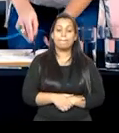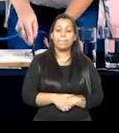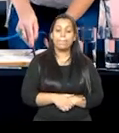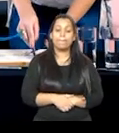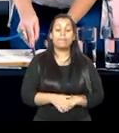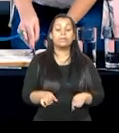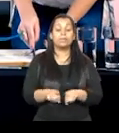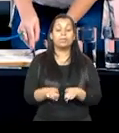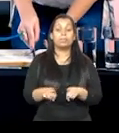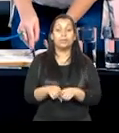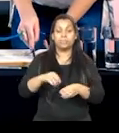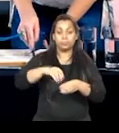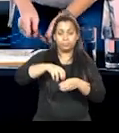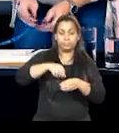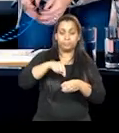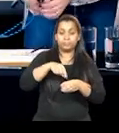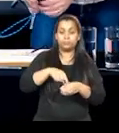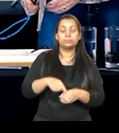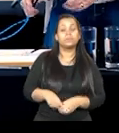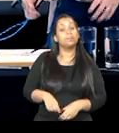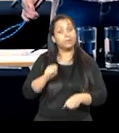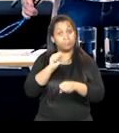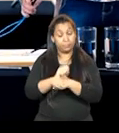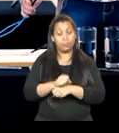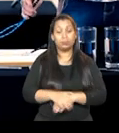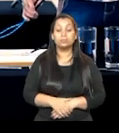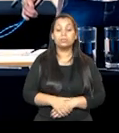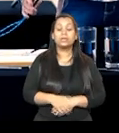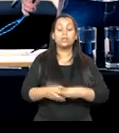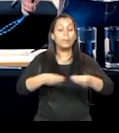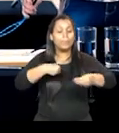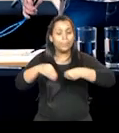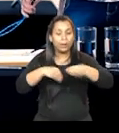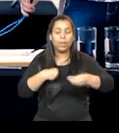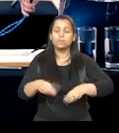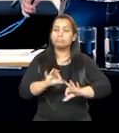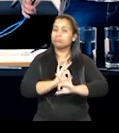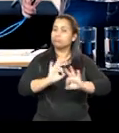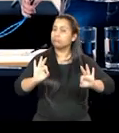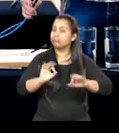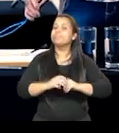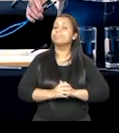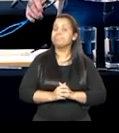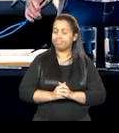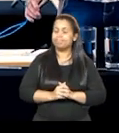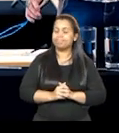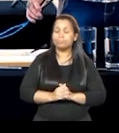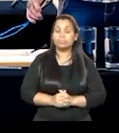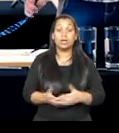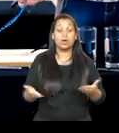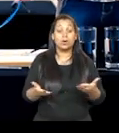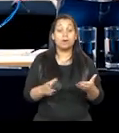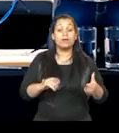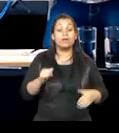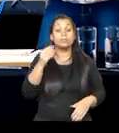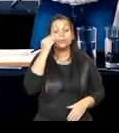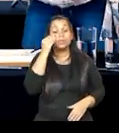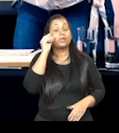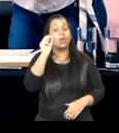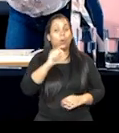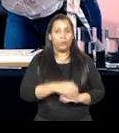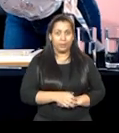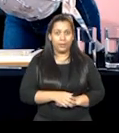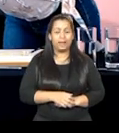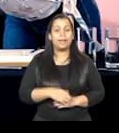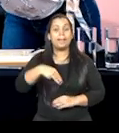A tampinha plástica, também isolante. O plástico é um excelente isolante. Vamos testar